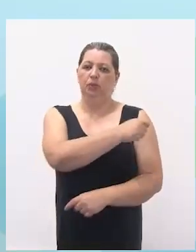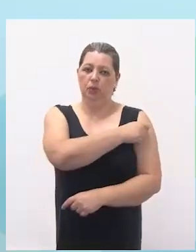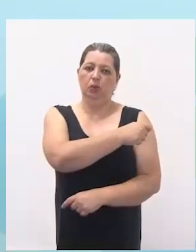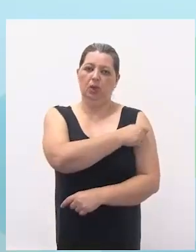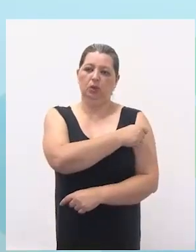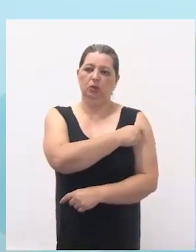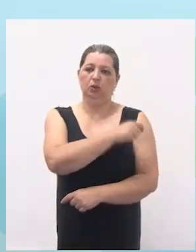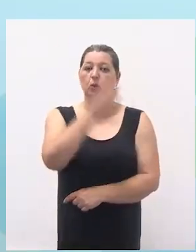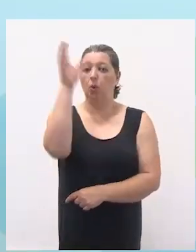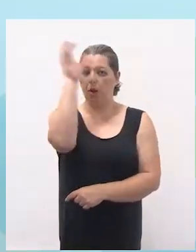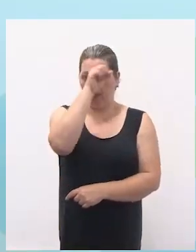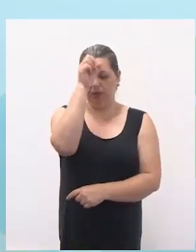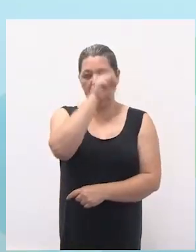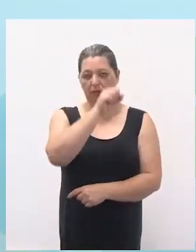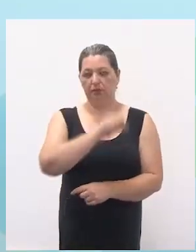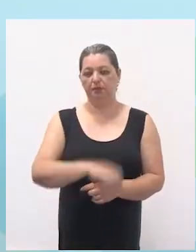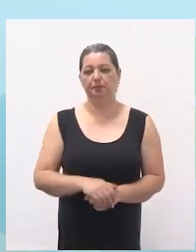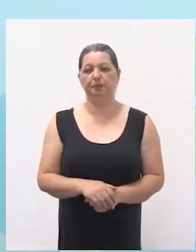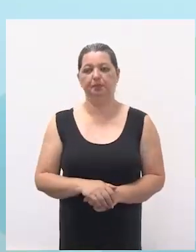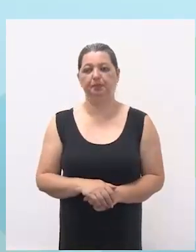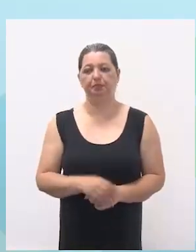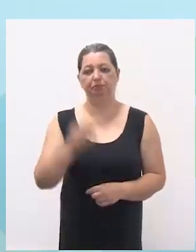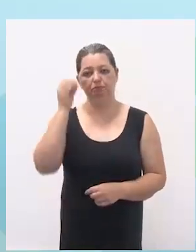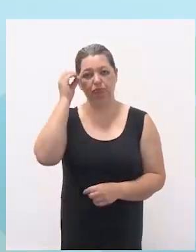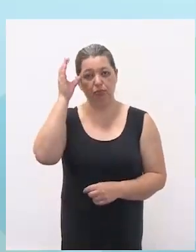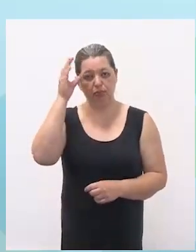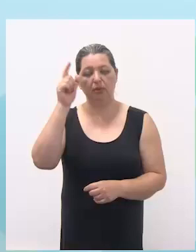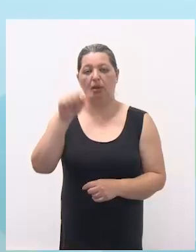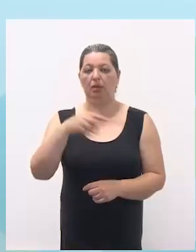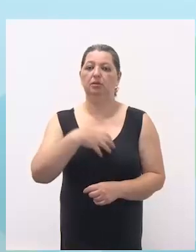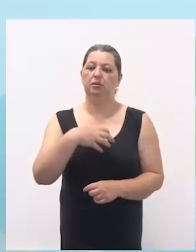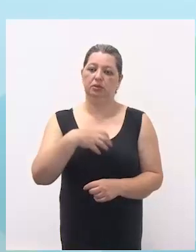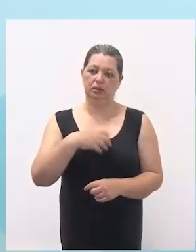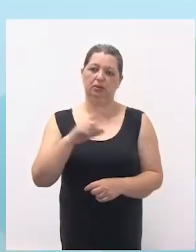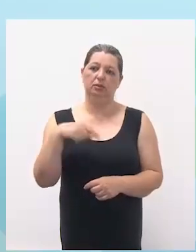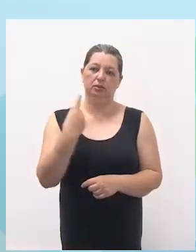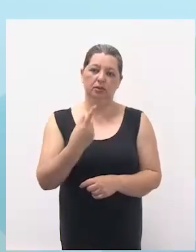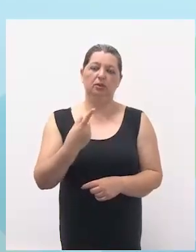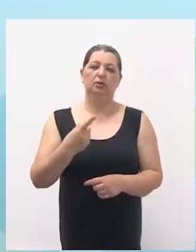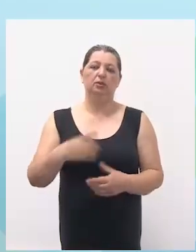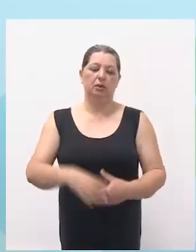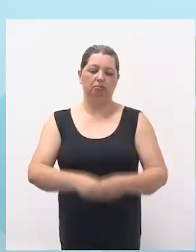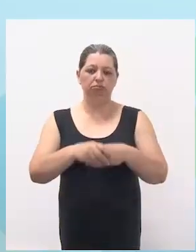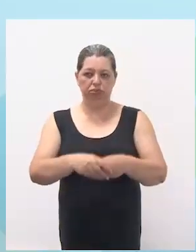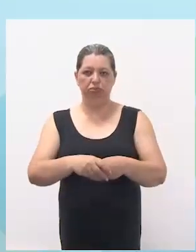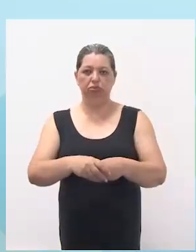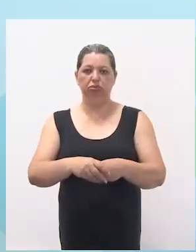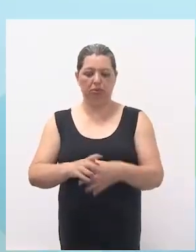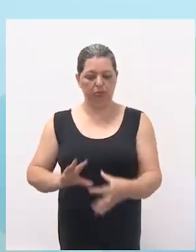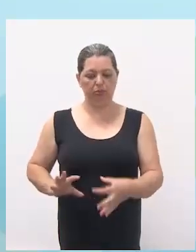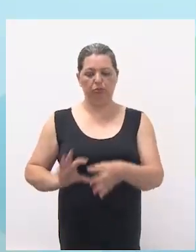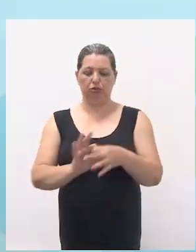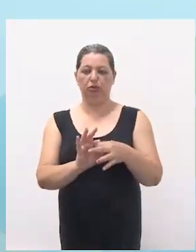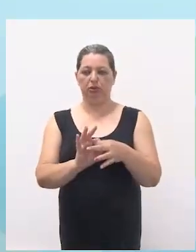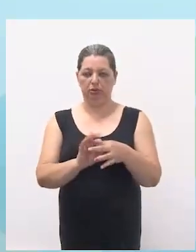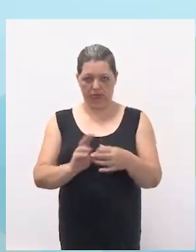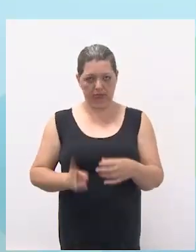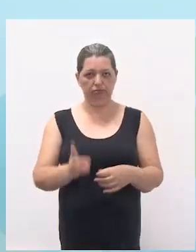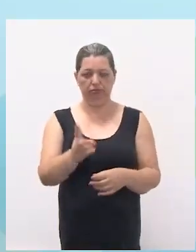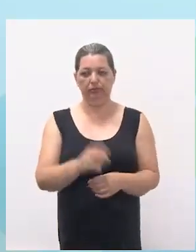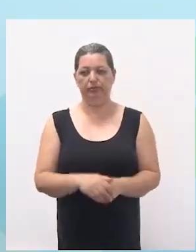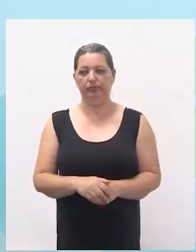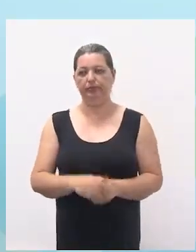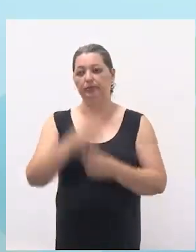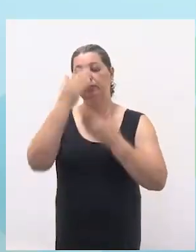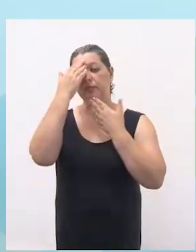o aprendizado do aluno, tá? Então, é assim, vamos todos dando a mão e vamos seguir. Gente, ó, eu vou agradecer, peço